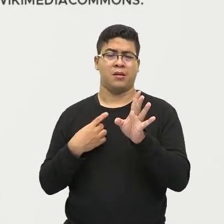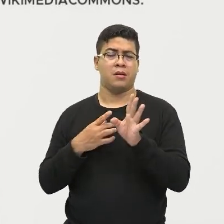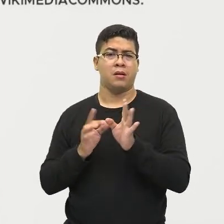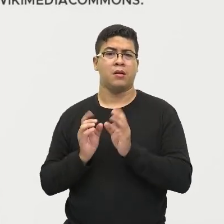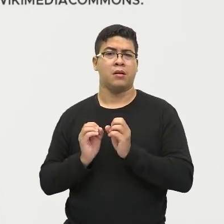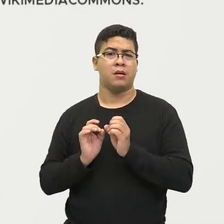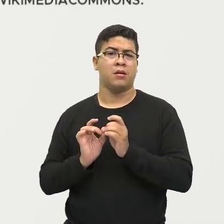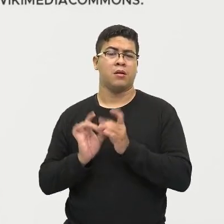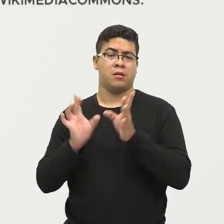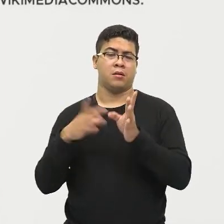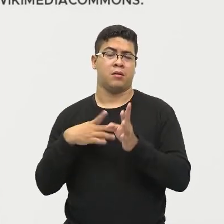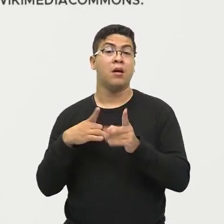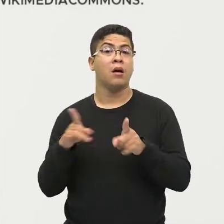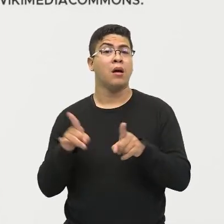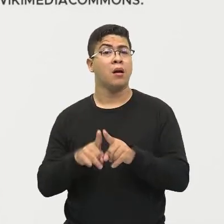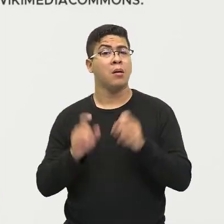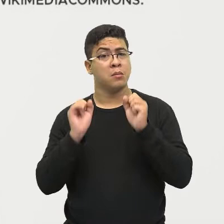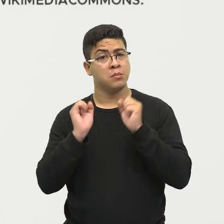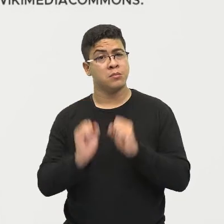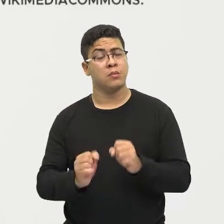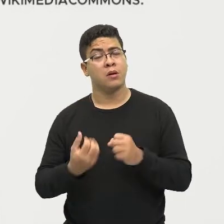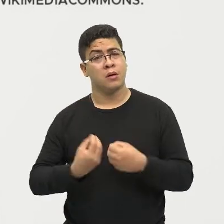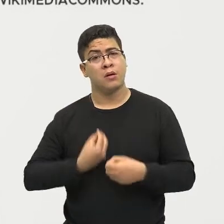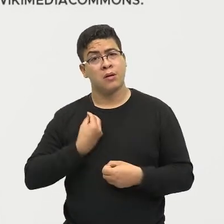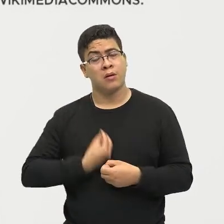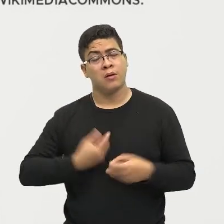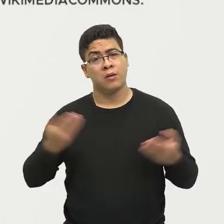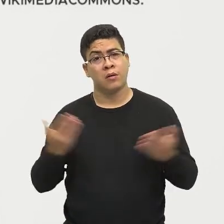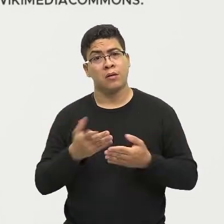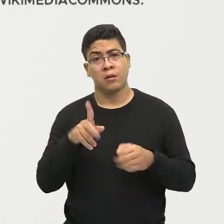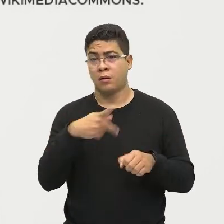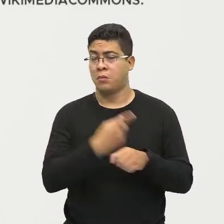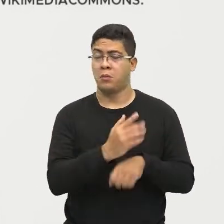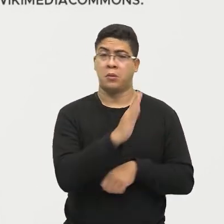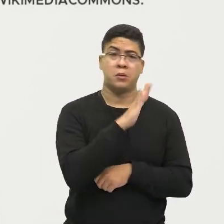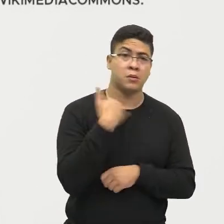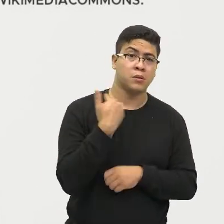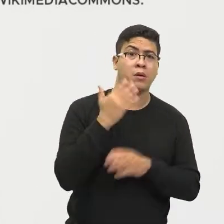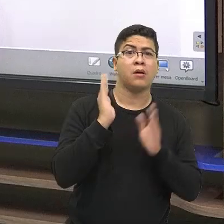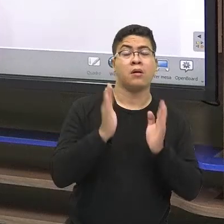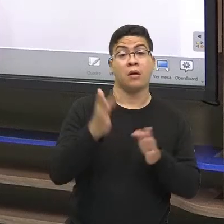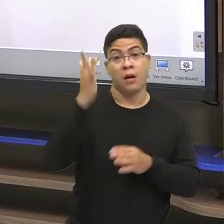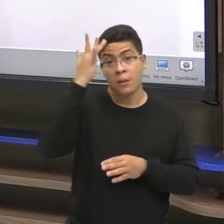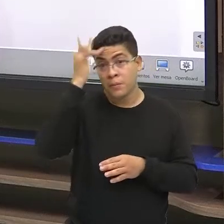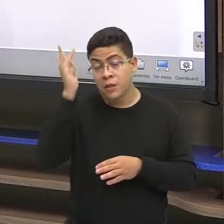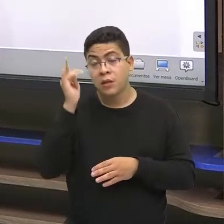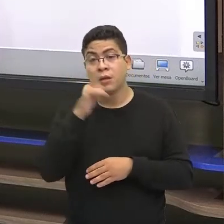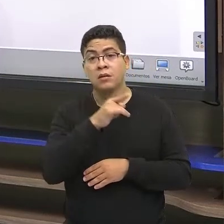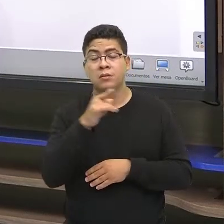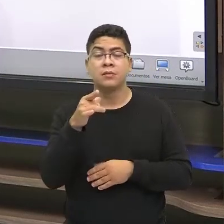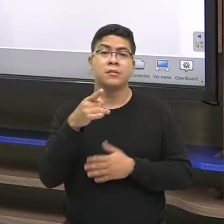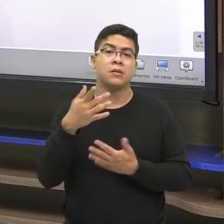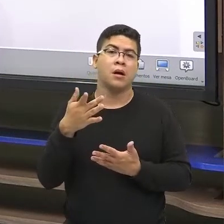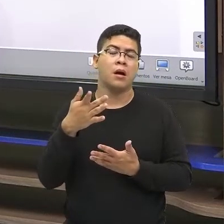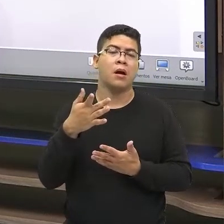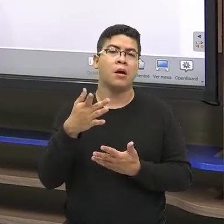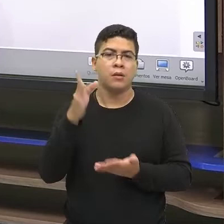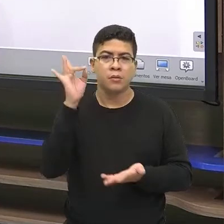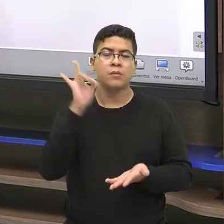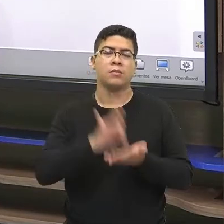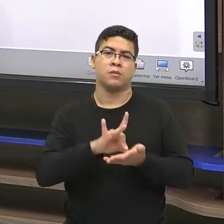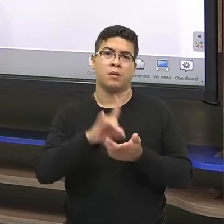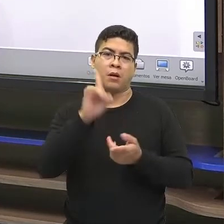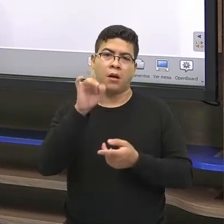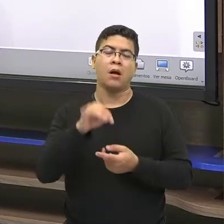traiçoeira. Você pode estar vivo aqui hoje, daqui a pouco já não está mais, ou amanhã, né? Mas o fato é que